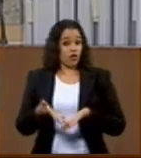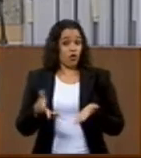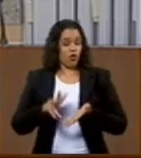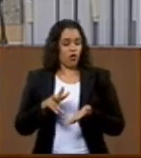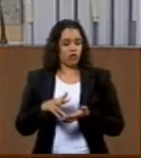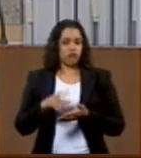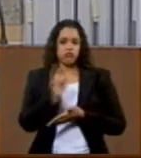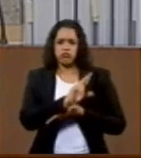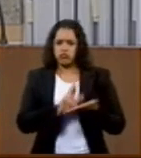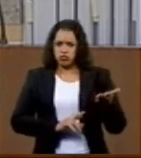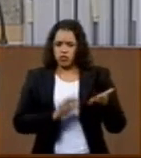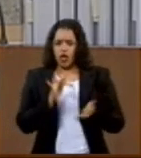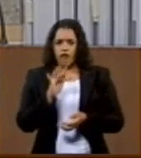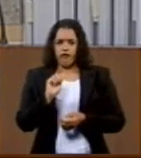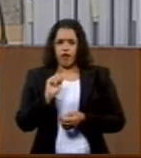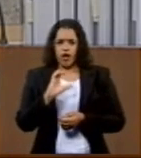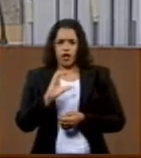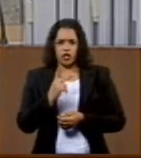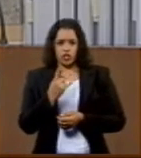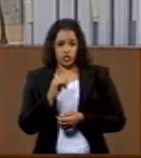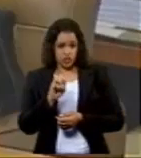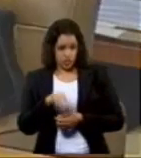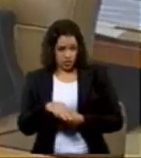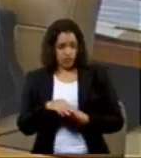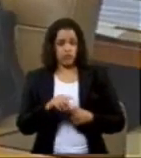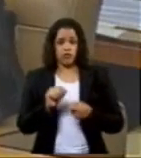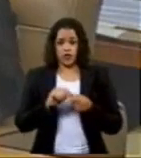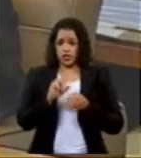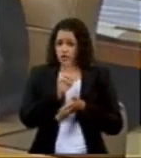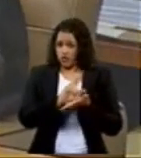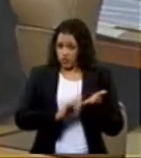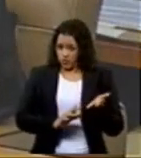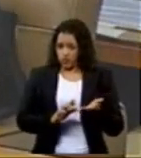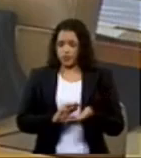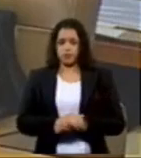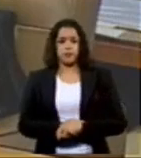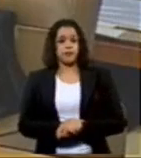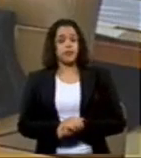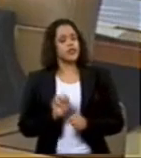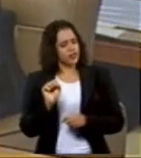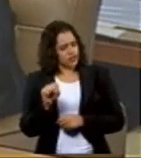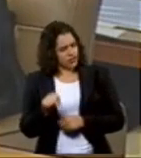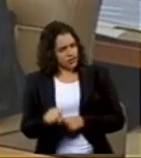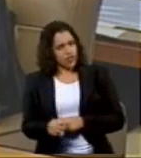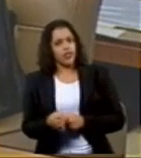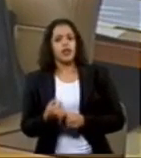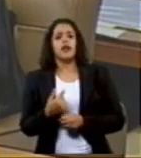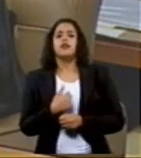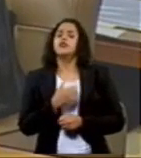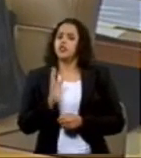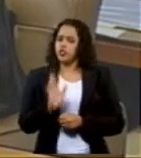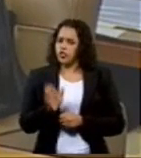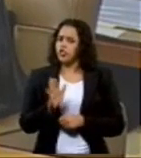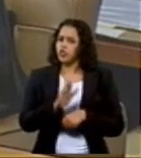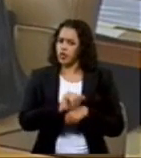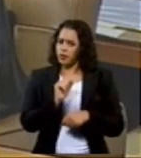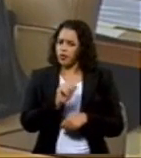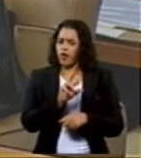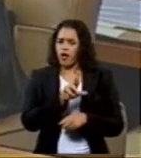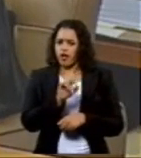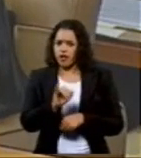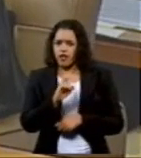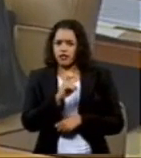eminente relator, ministro Luiz Edson Fachin, para o seu relatório. Pois não, senhor presidente, como Vossa Excelência vem de apregoar, é o recurso